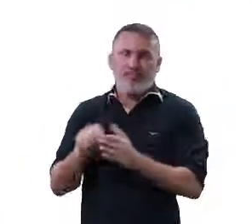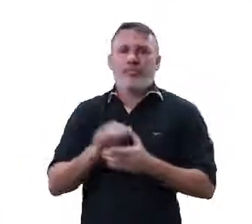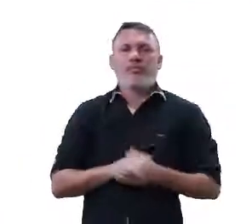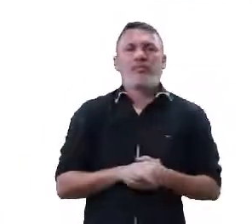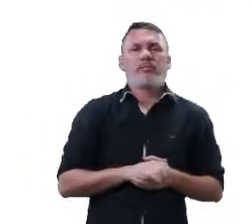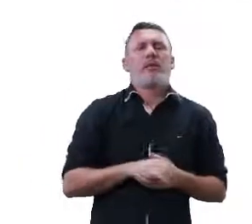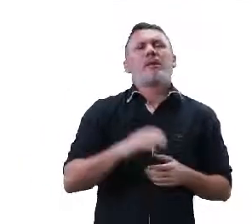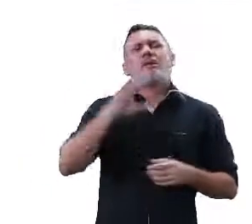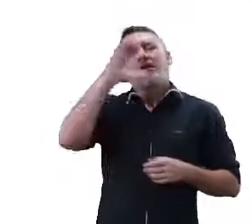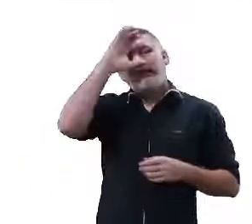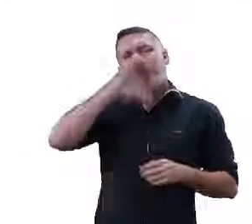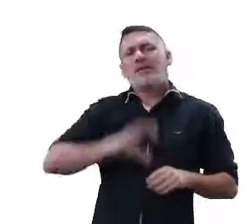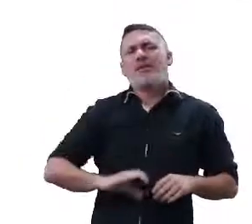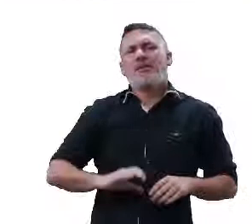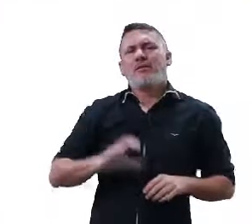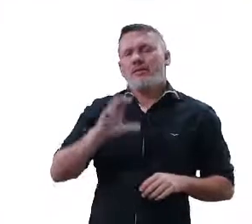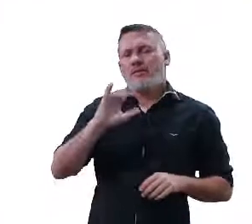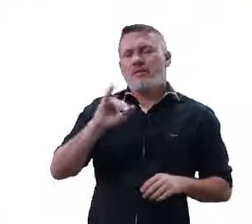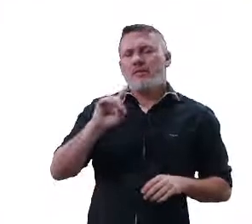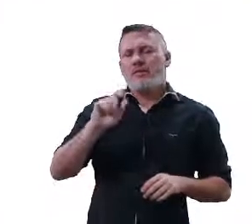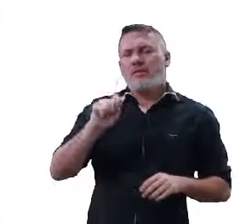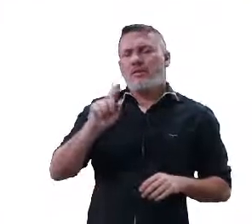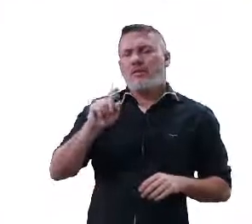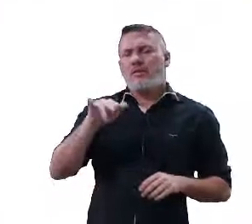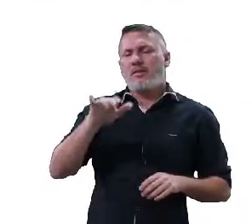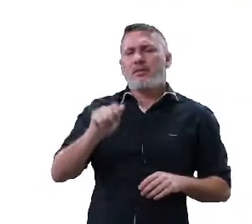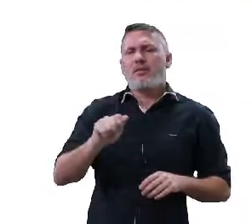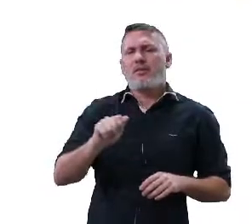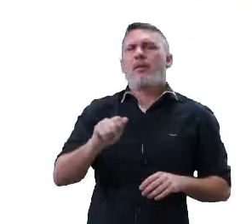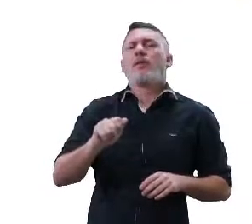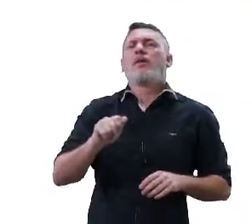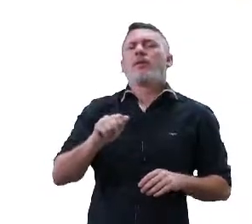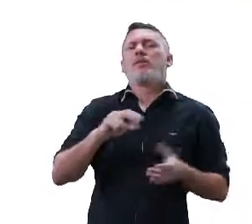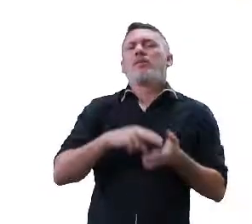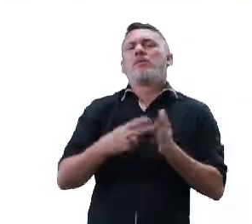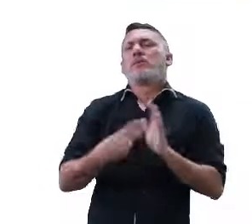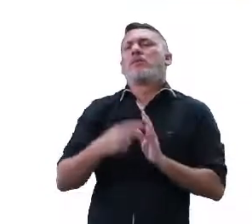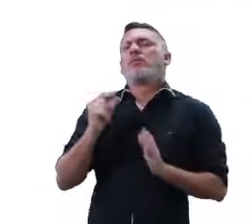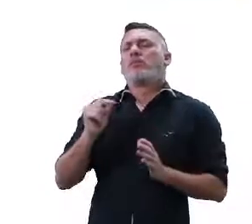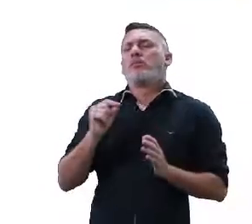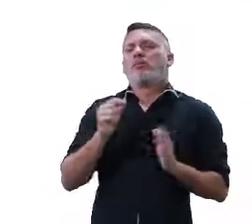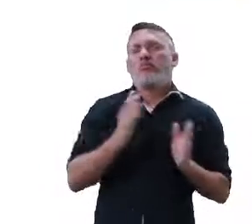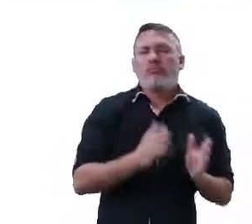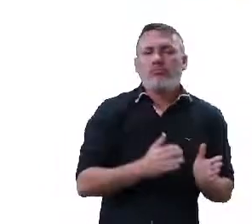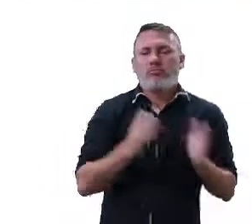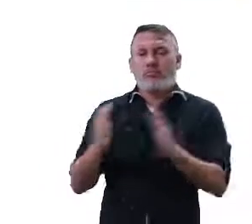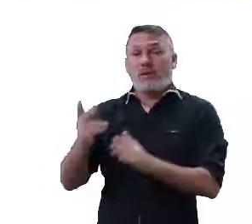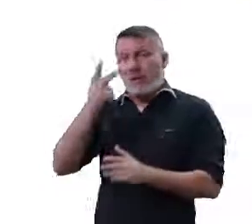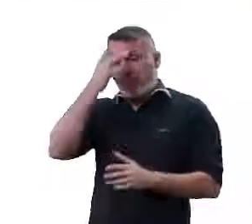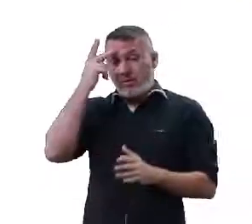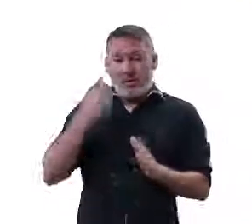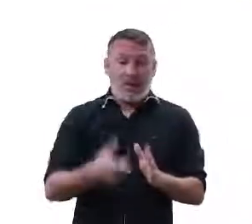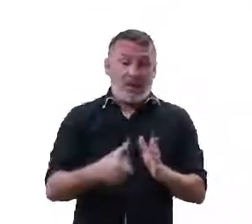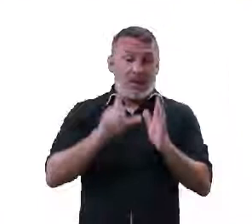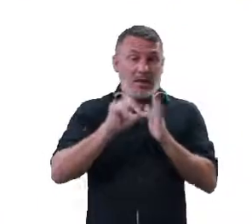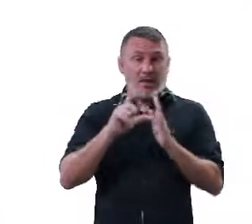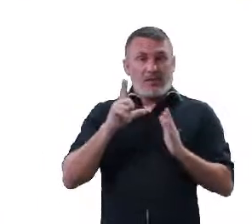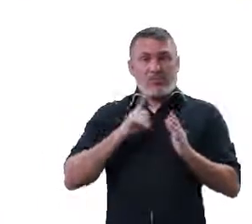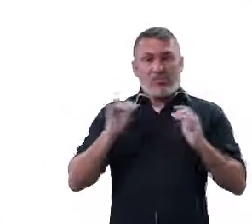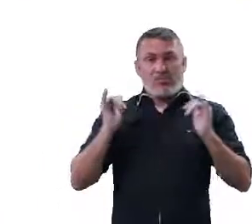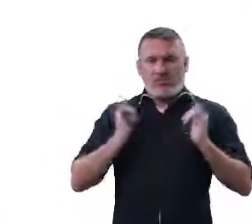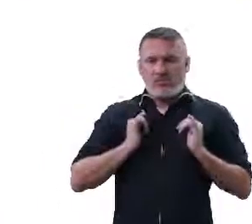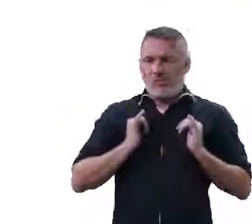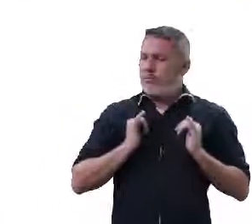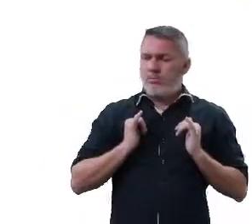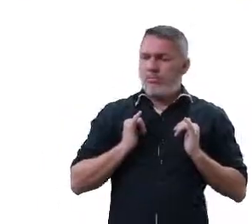de cidadania, é quando você deixa de ser um mero eleitor e passa a participar